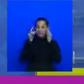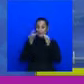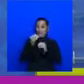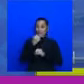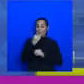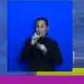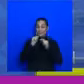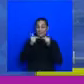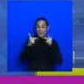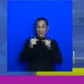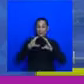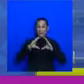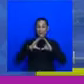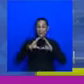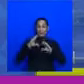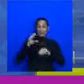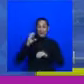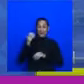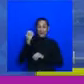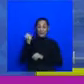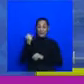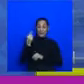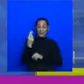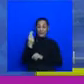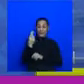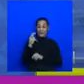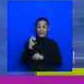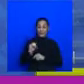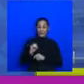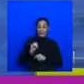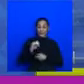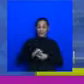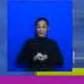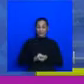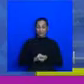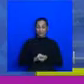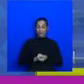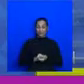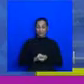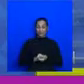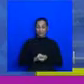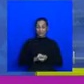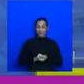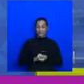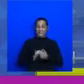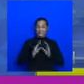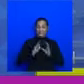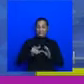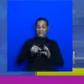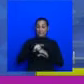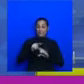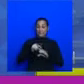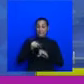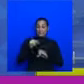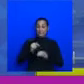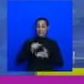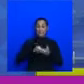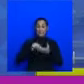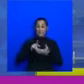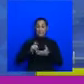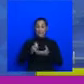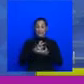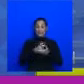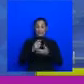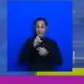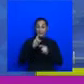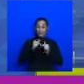boa sorte. Bola branca, número 20. Branca, 20. Já foram realizados os sorteios da Mega Sena,